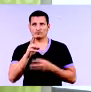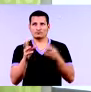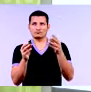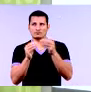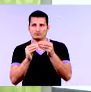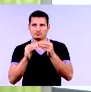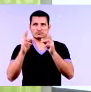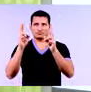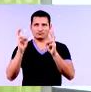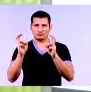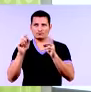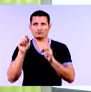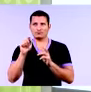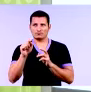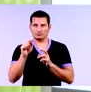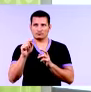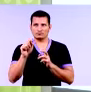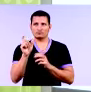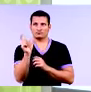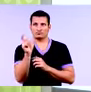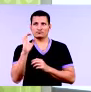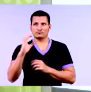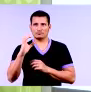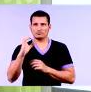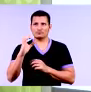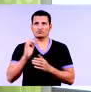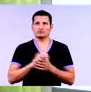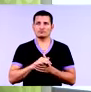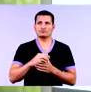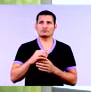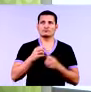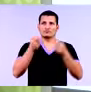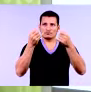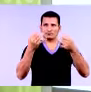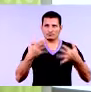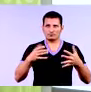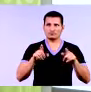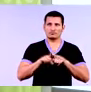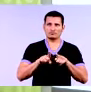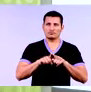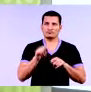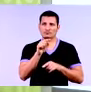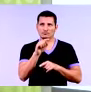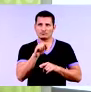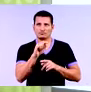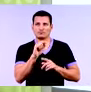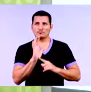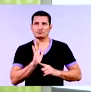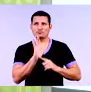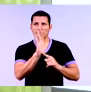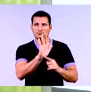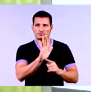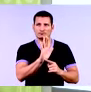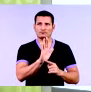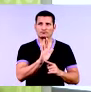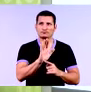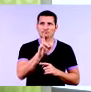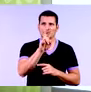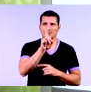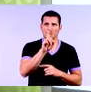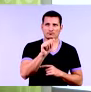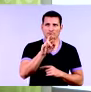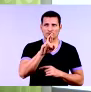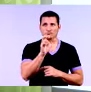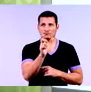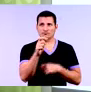entre aspas, ponto, a variável C. Vale esclarecer que para eu exibir a variável C, eu devo ter criado